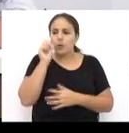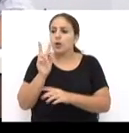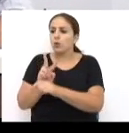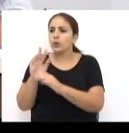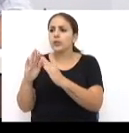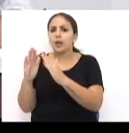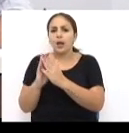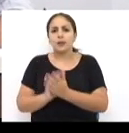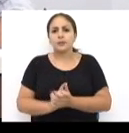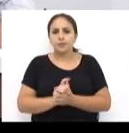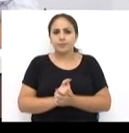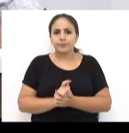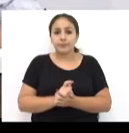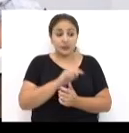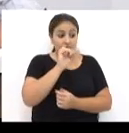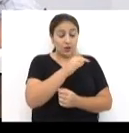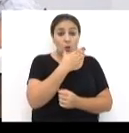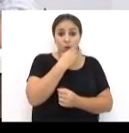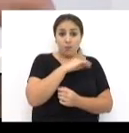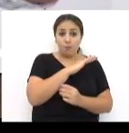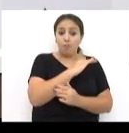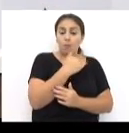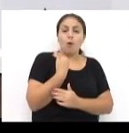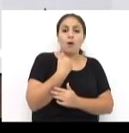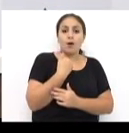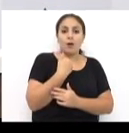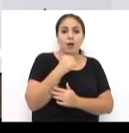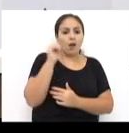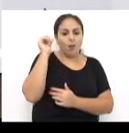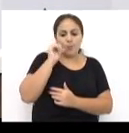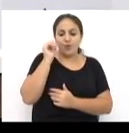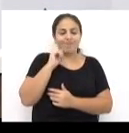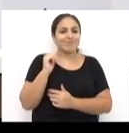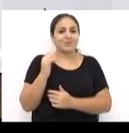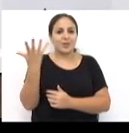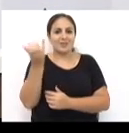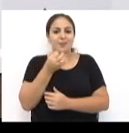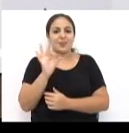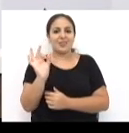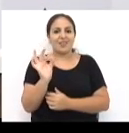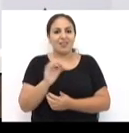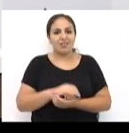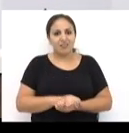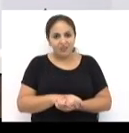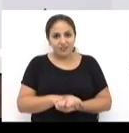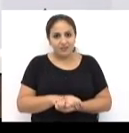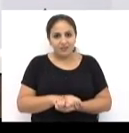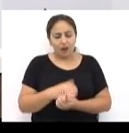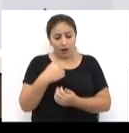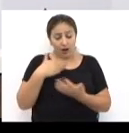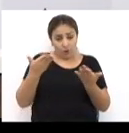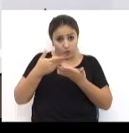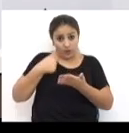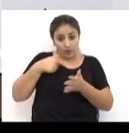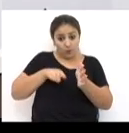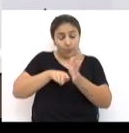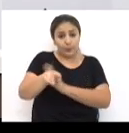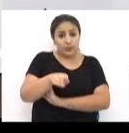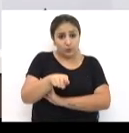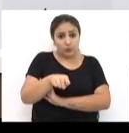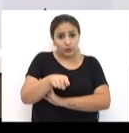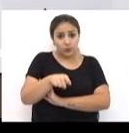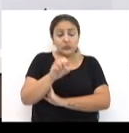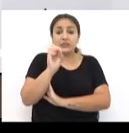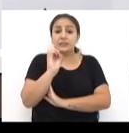ele trabalhando, Jefferson, ele falece, a mulher fica sem receber a pensão. Agora eu pergunto se